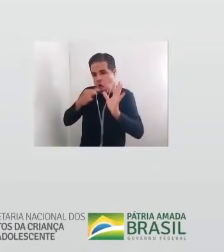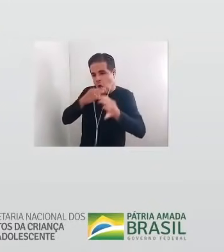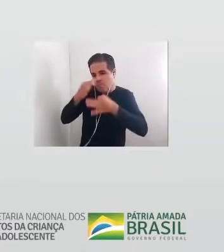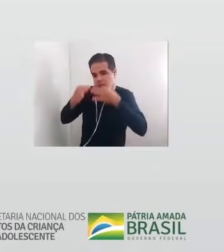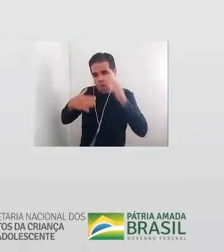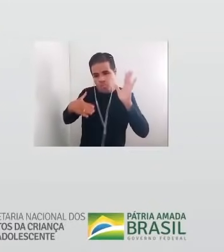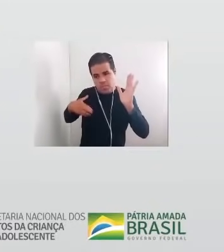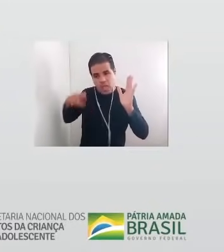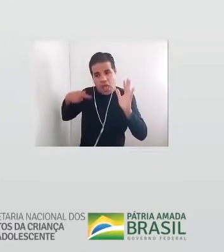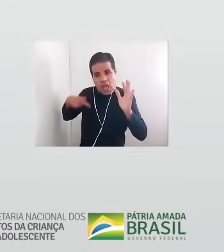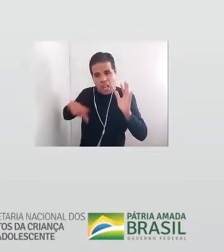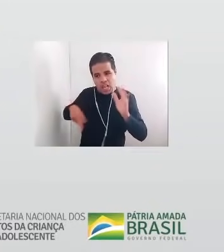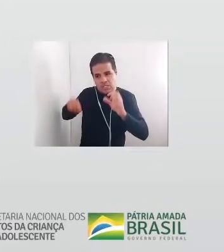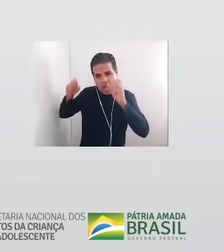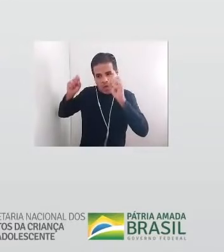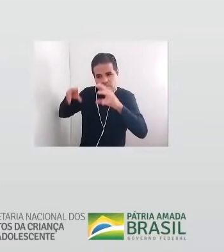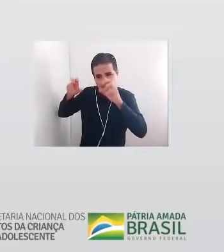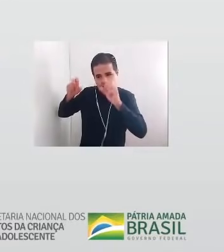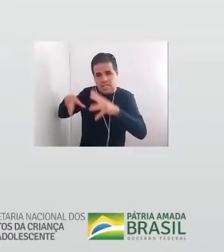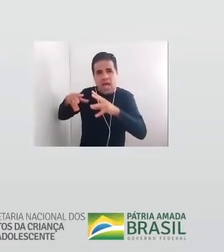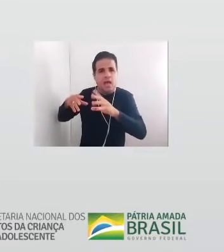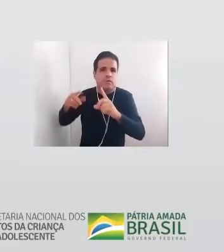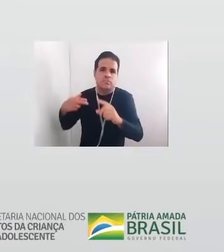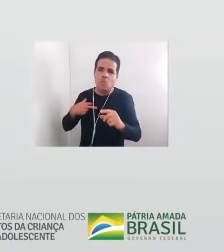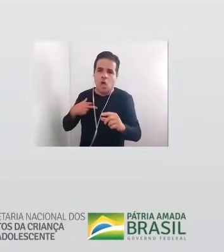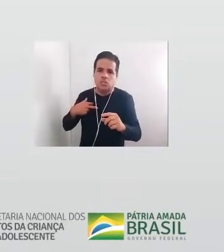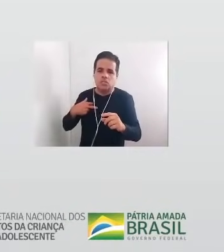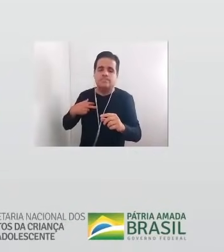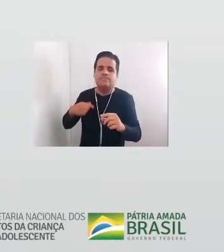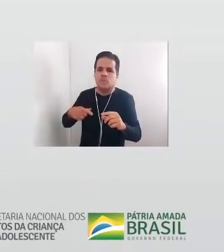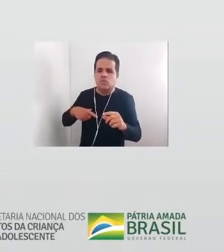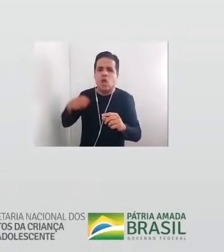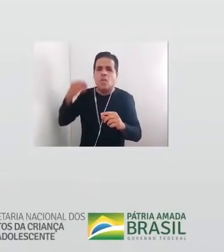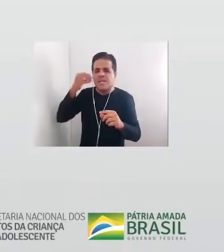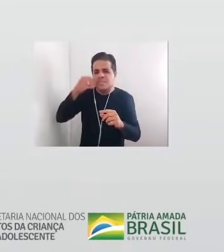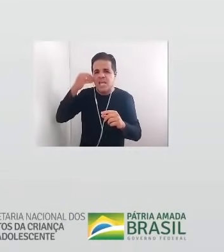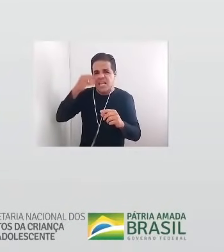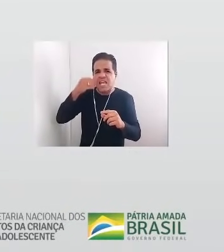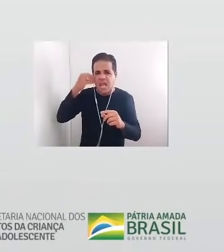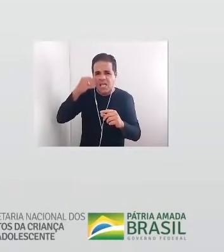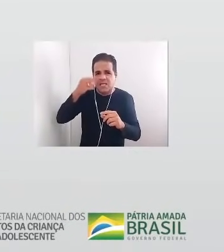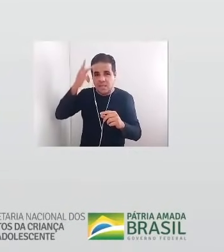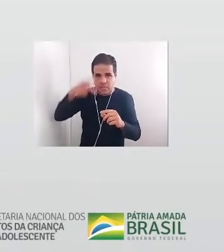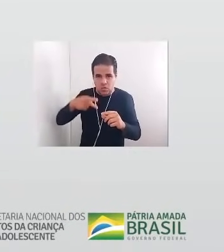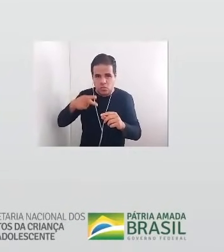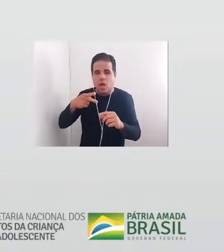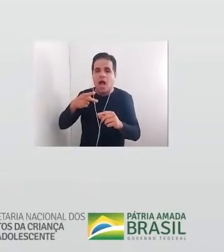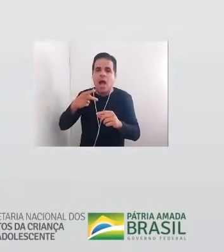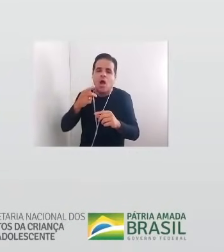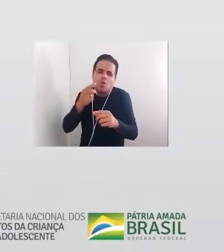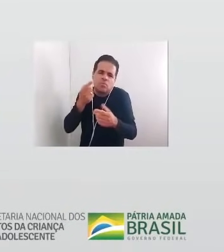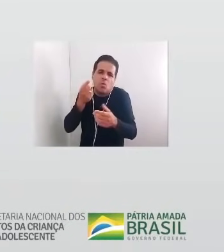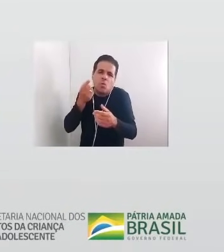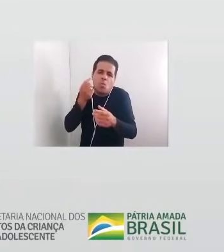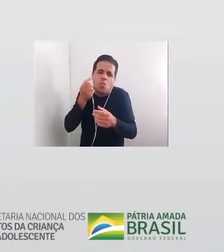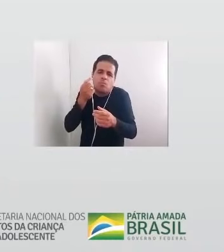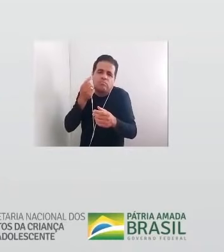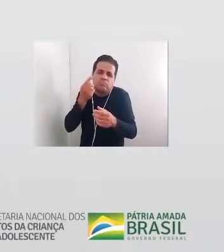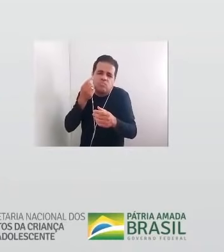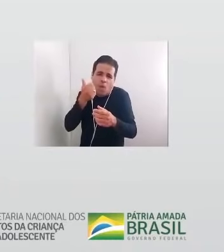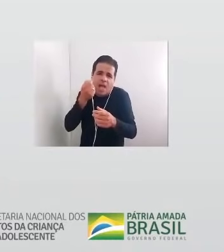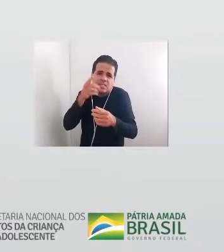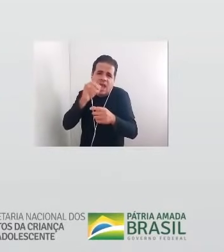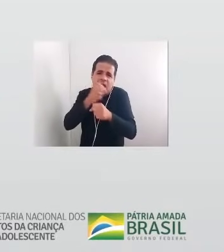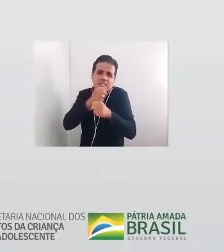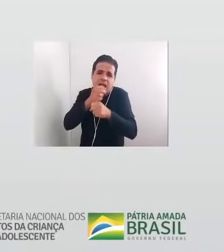religiosas. Existe uma experiência pessoal que eu tive nos meus quase 10 anos de educadora, na verdade, tive várias experiências